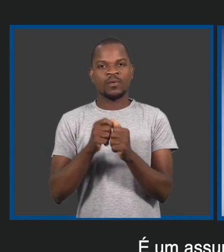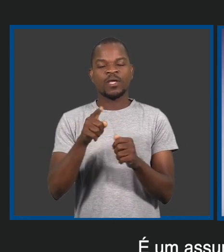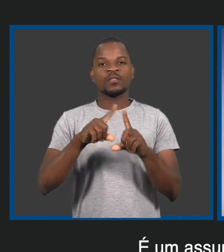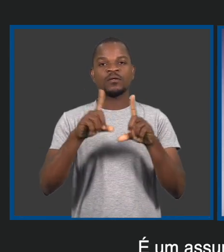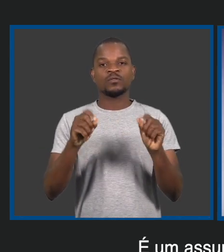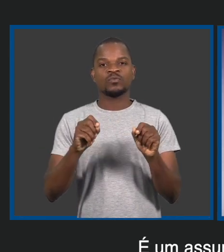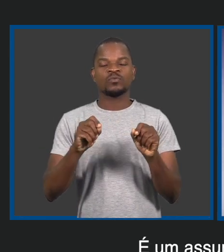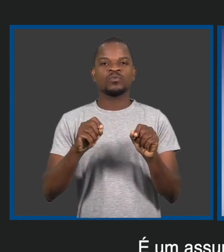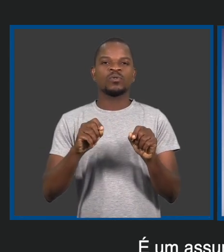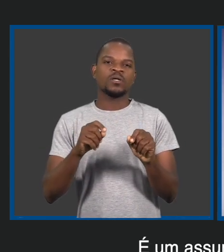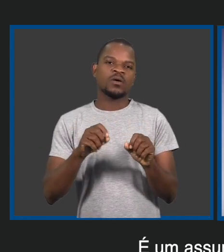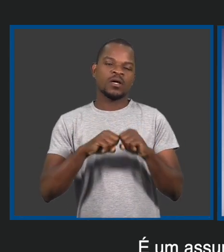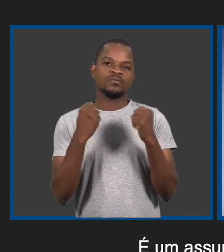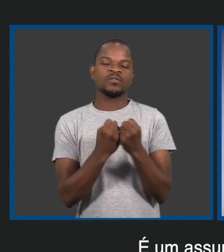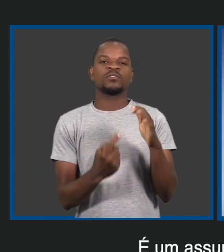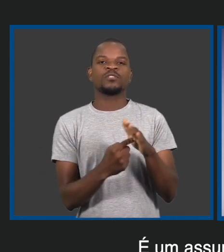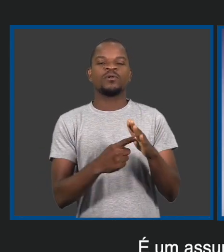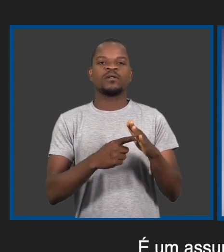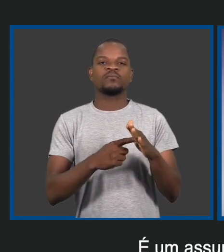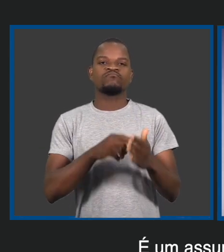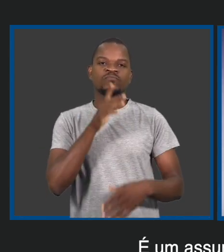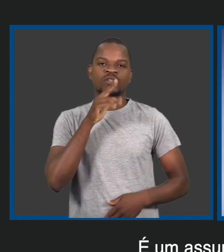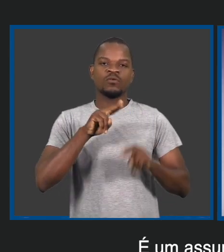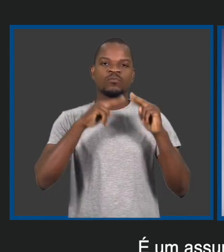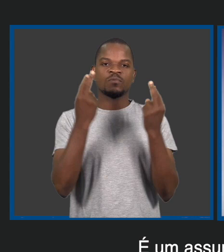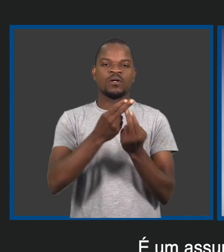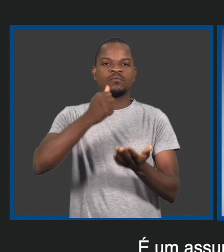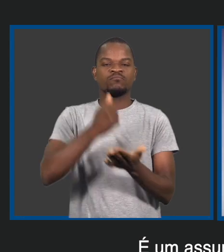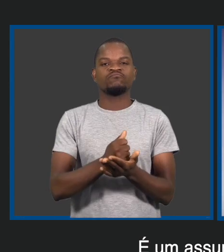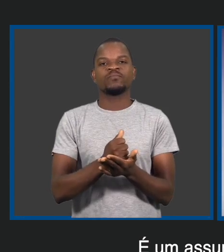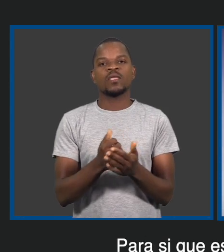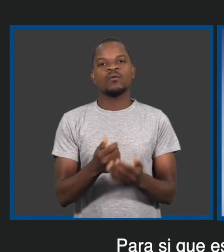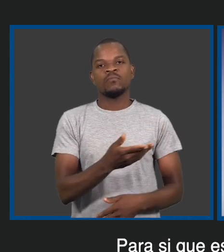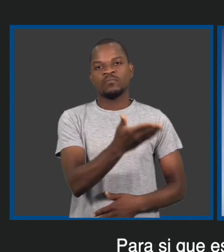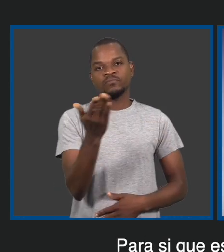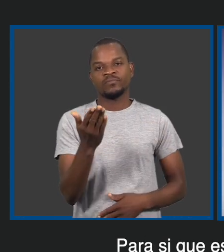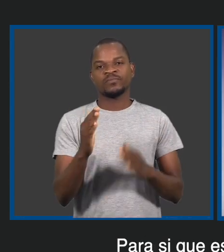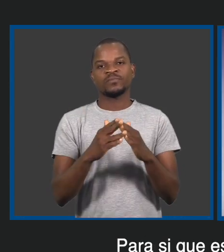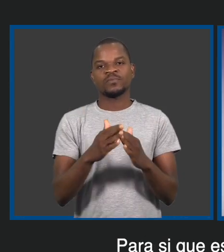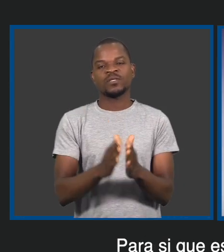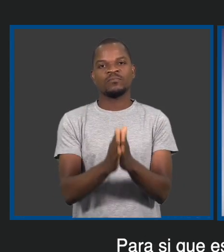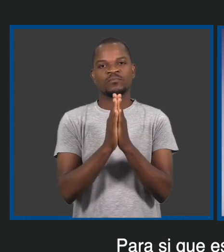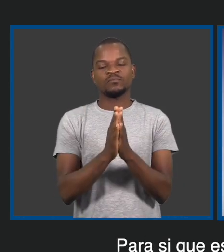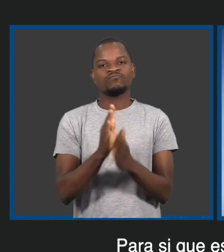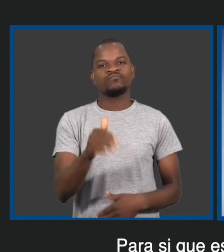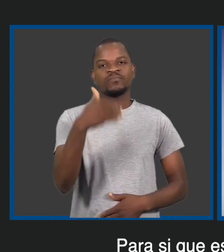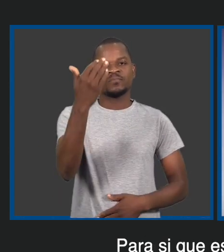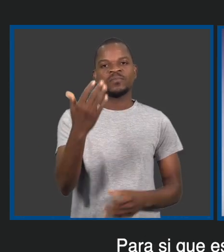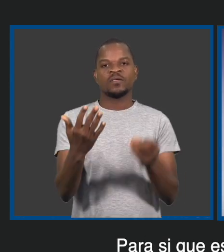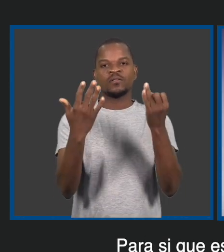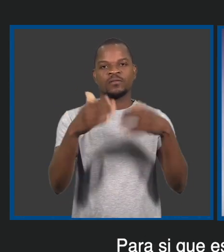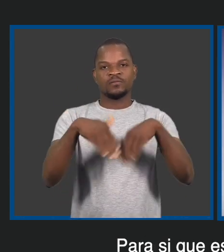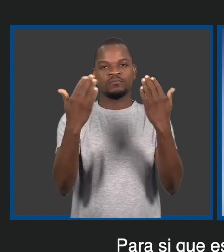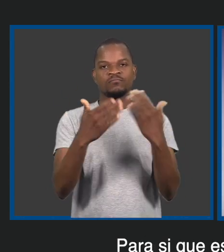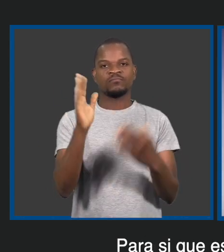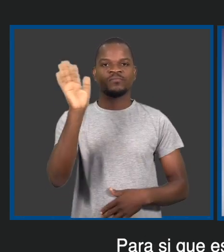que é um assunto que a Fundação está à espera mesmo do aval do Conselho Municipal da Matola. Para si que esteve na nossa companhia, o nosso muito obrigado.